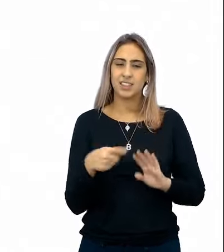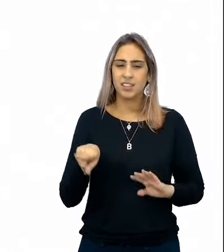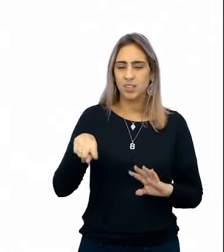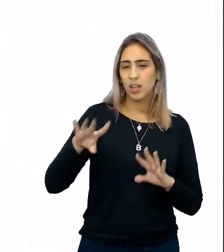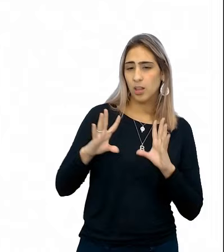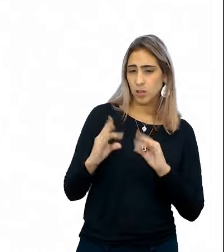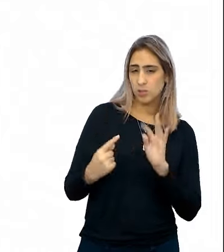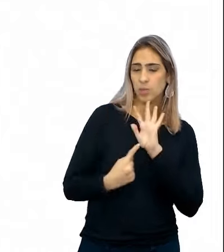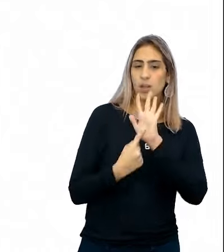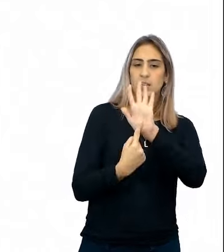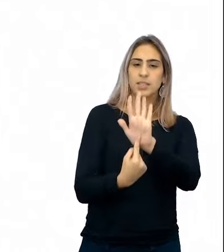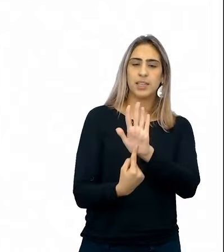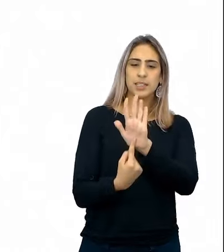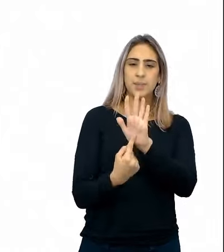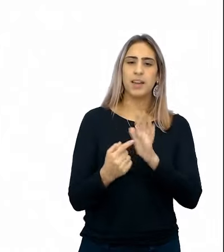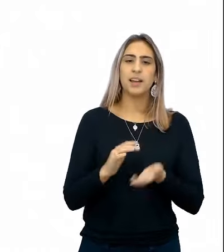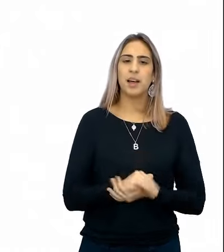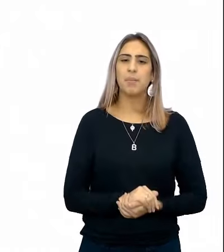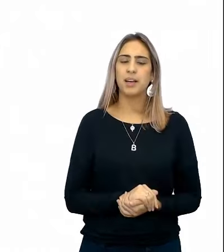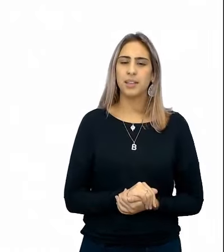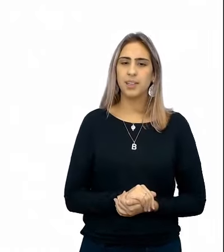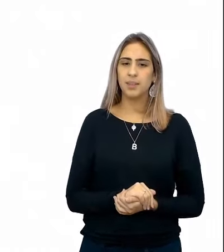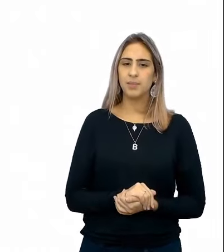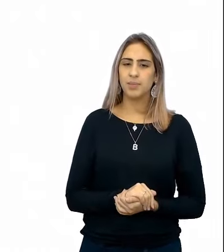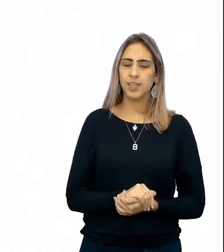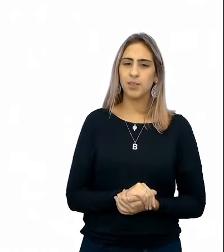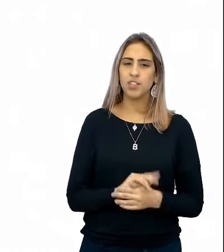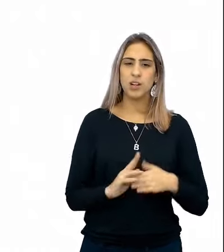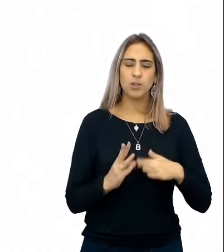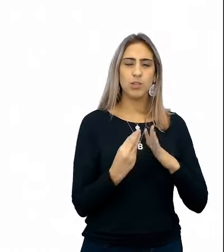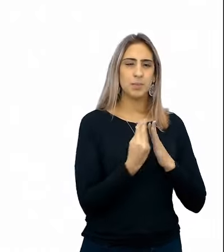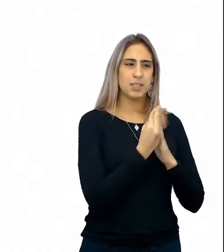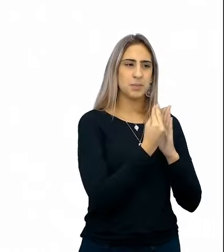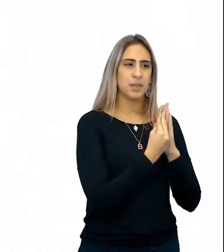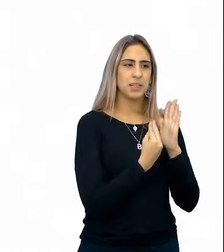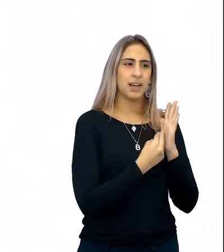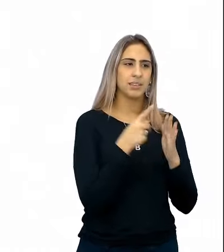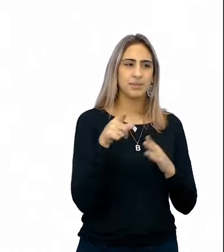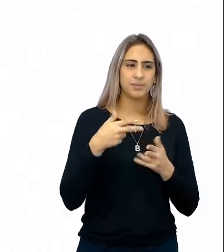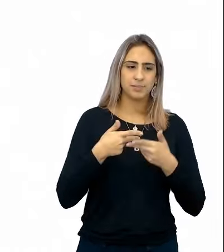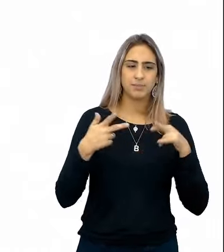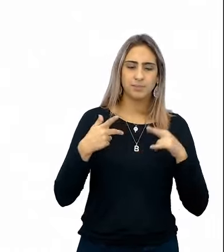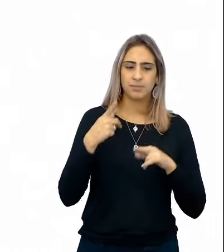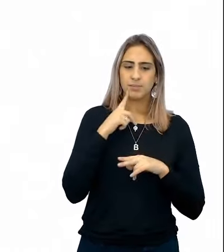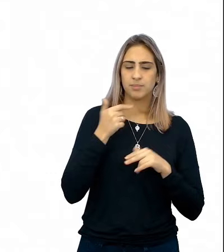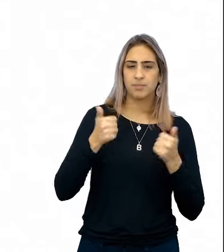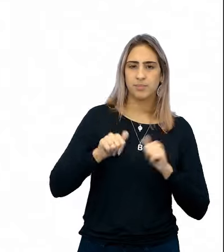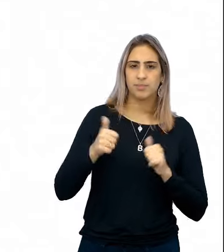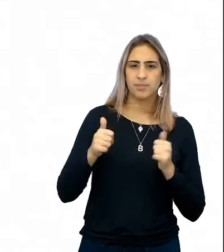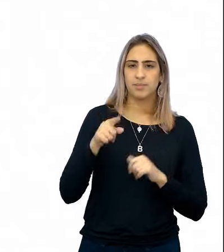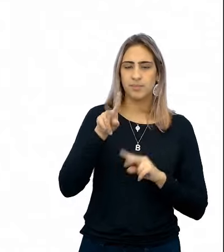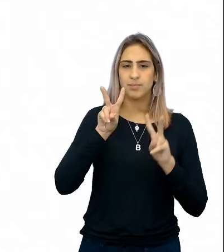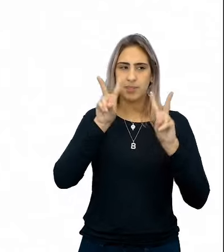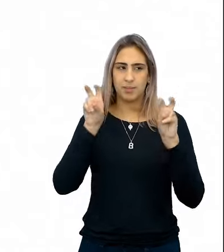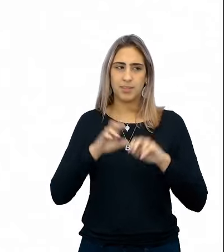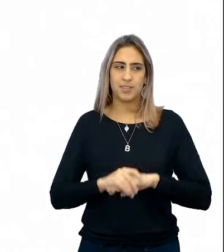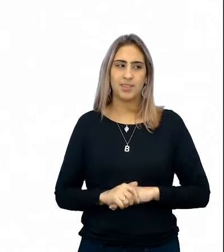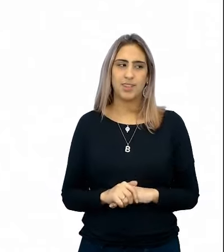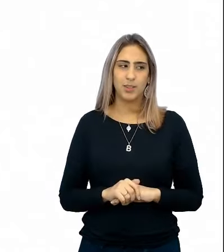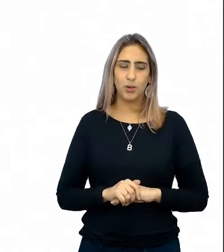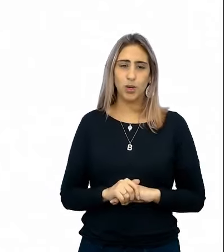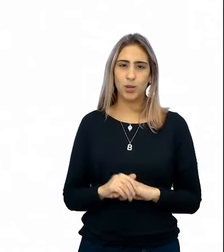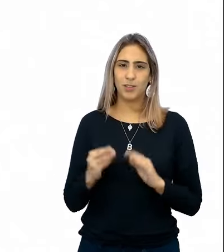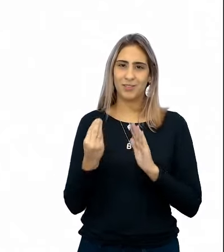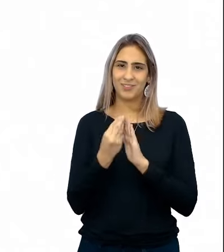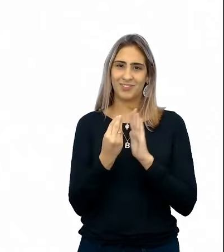Isso mostra que o trabalho com tabelas e gráficos permeia várias unidades temáticas,